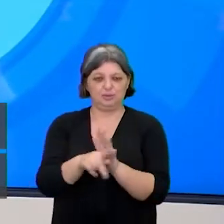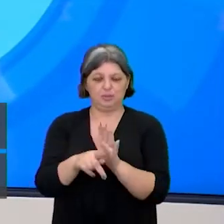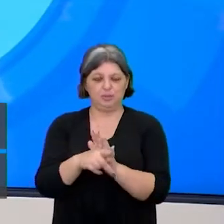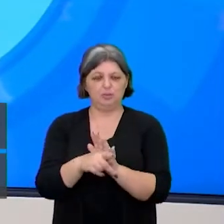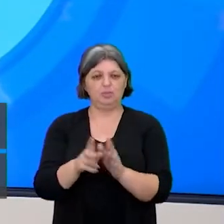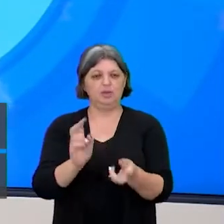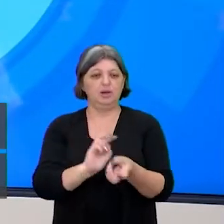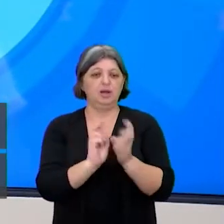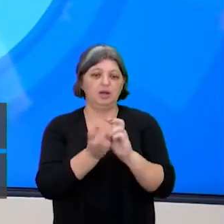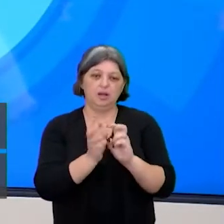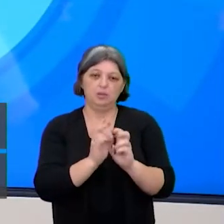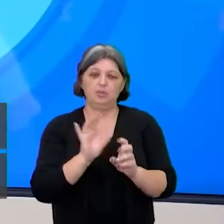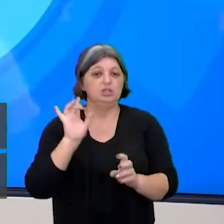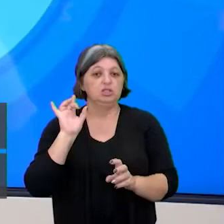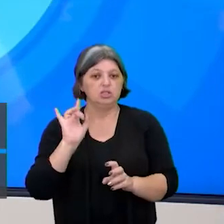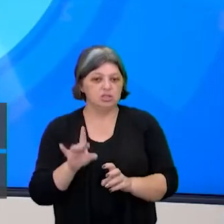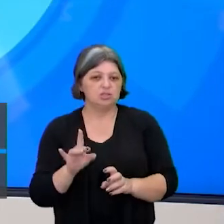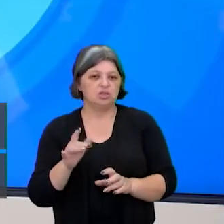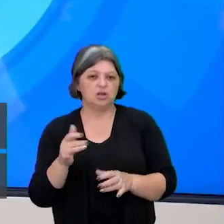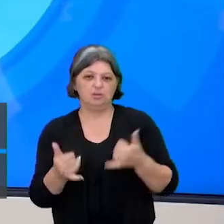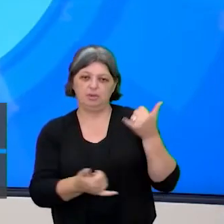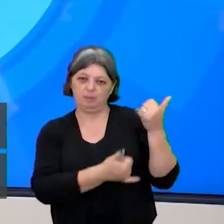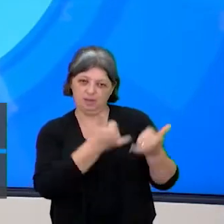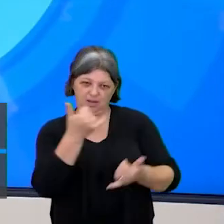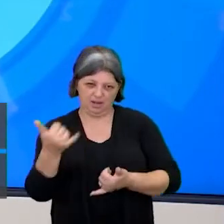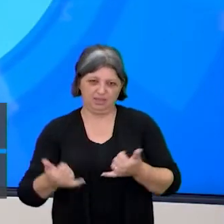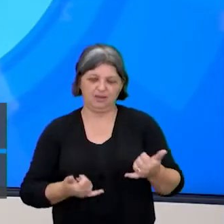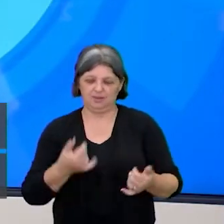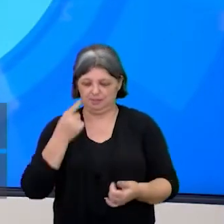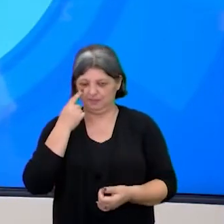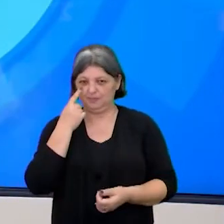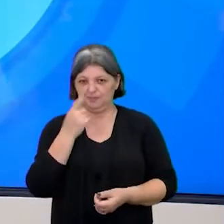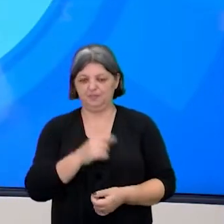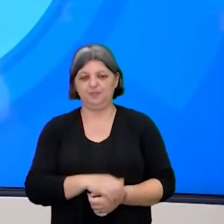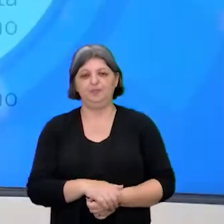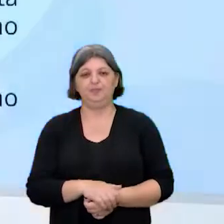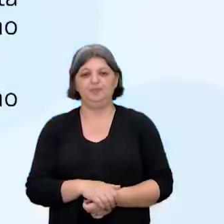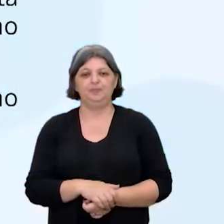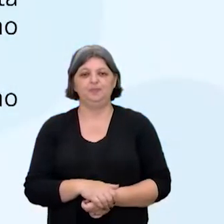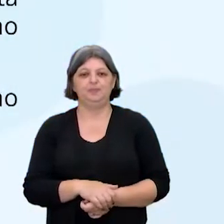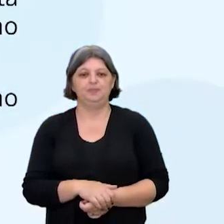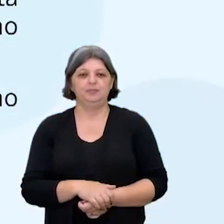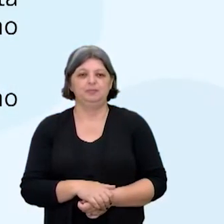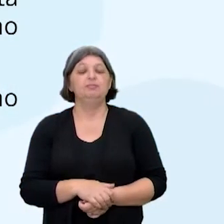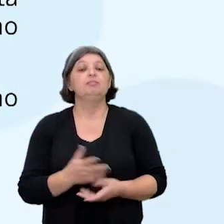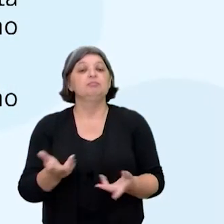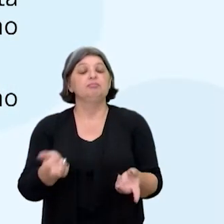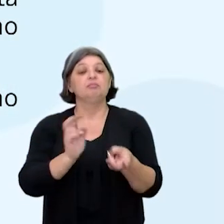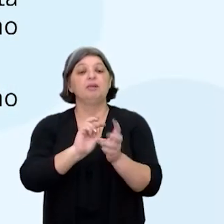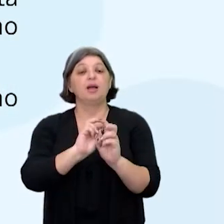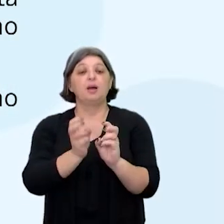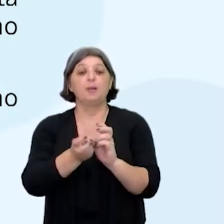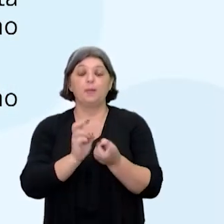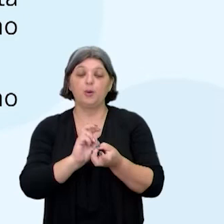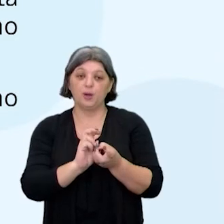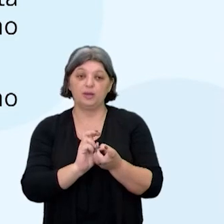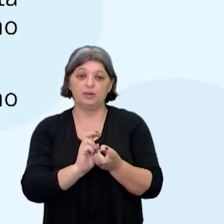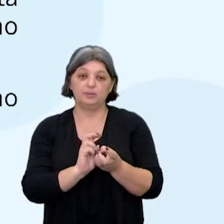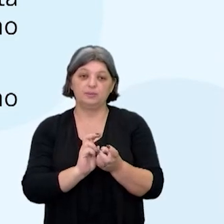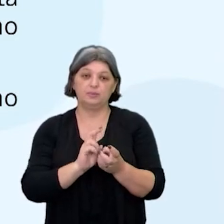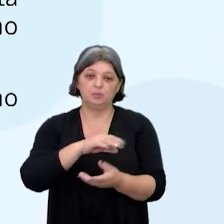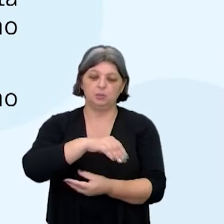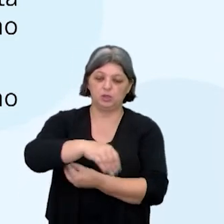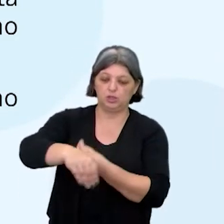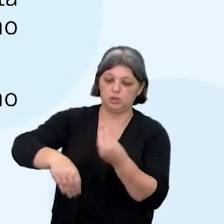Capoeira é muito mais do que um jogo. Vamos lá, definição? Vamos lá, capoeira. A capoeira,